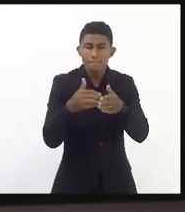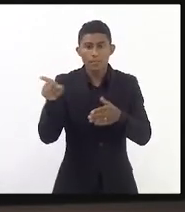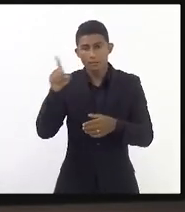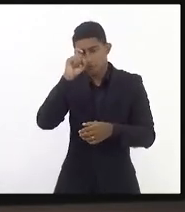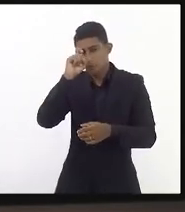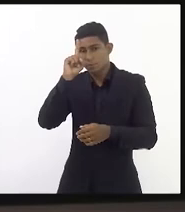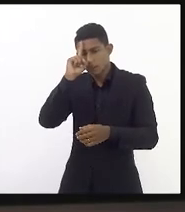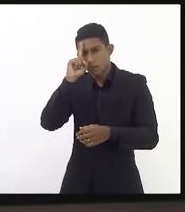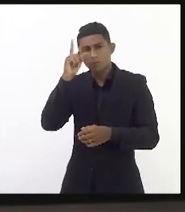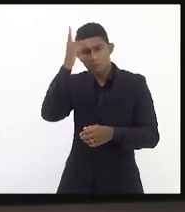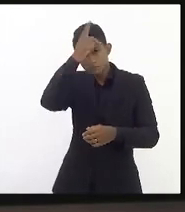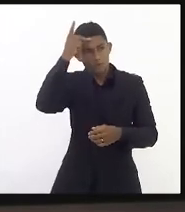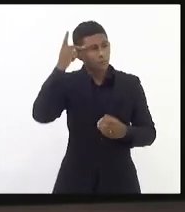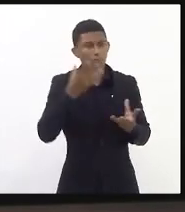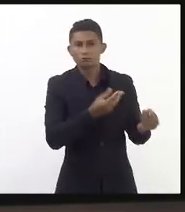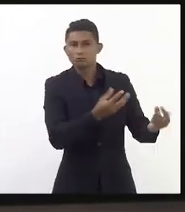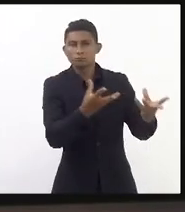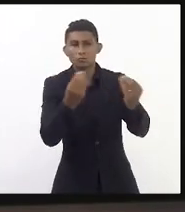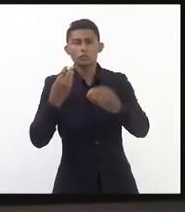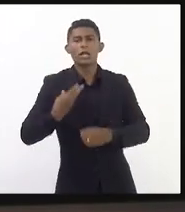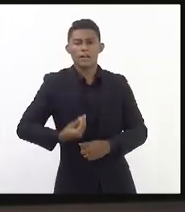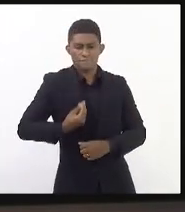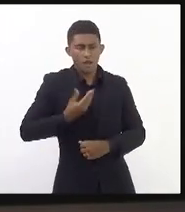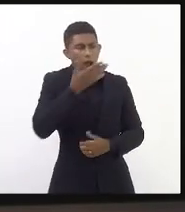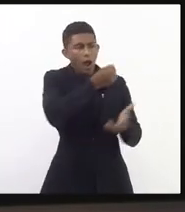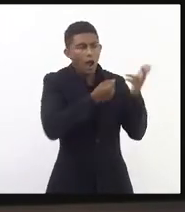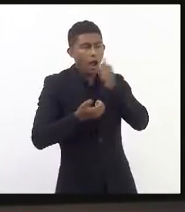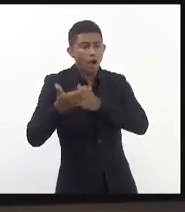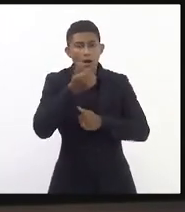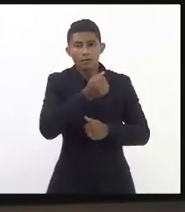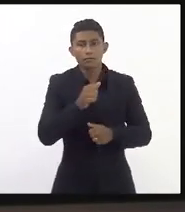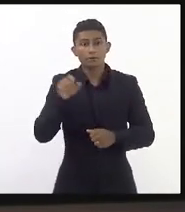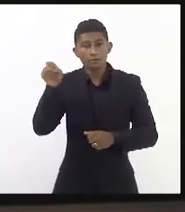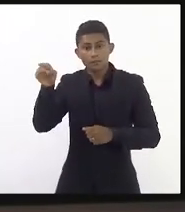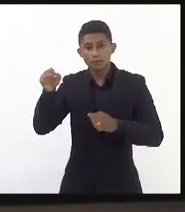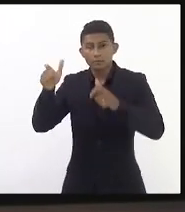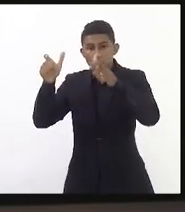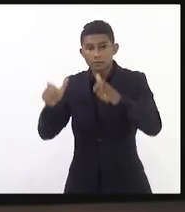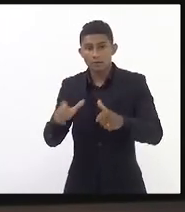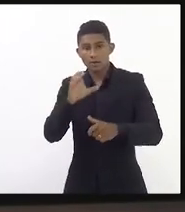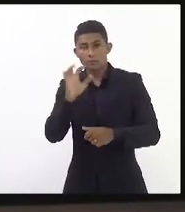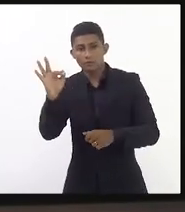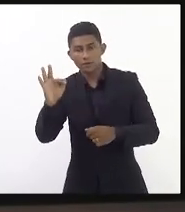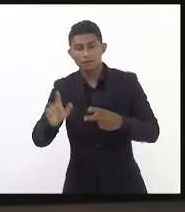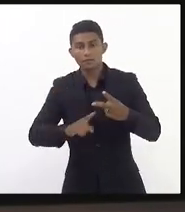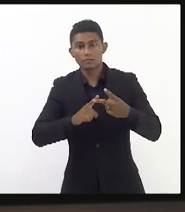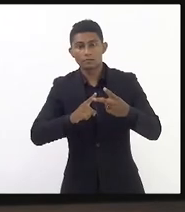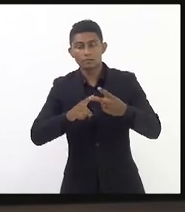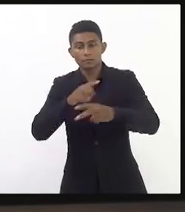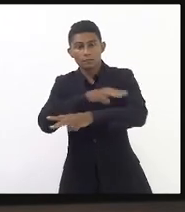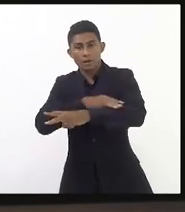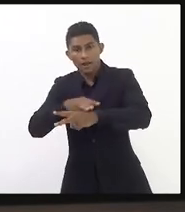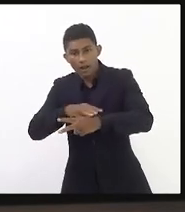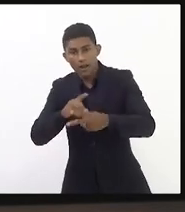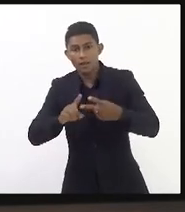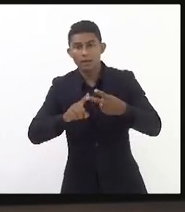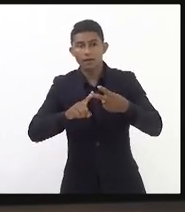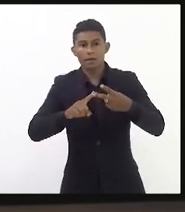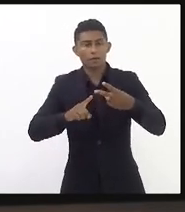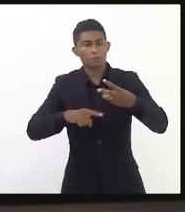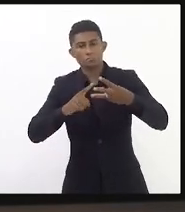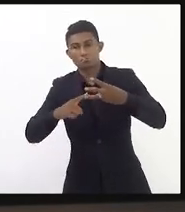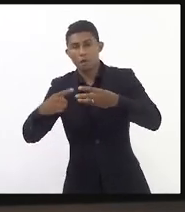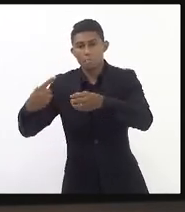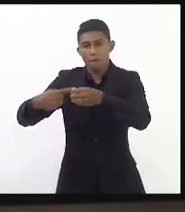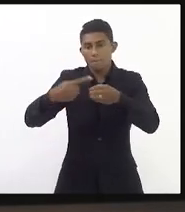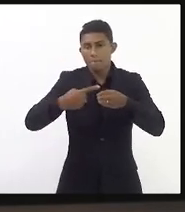vidas, vai atender Cabo Frio, vai atender Macaé, os bairros adjacências